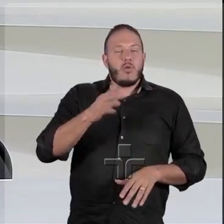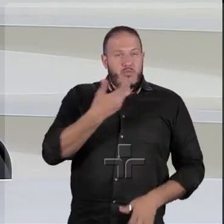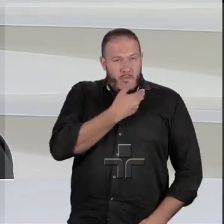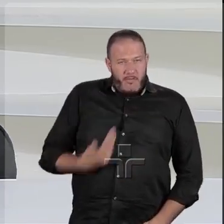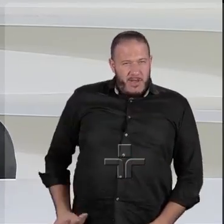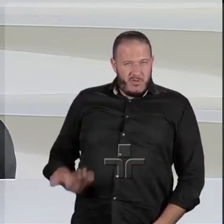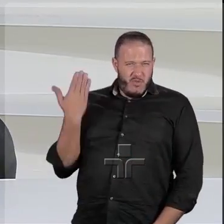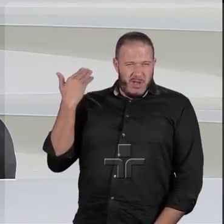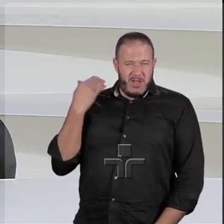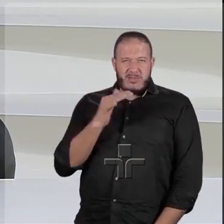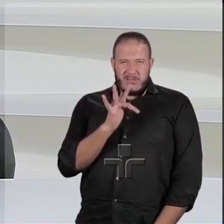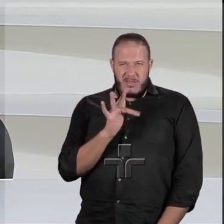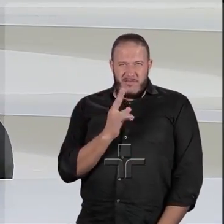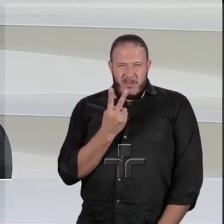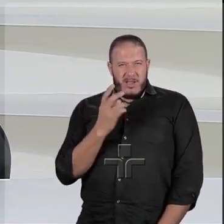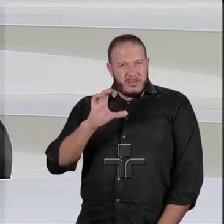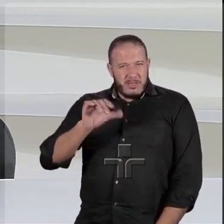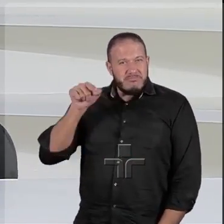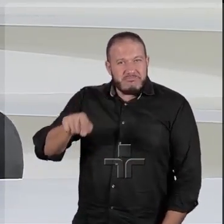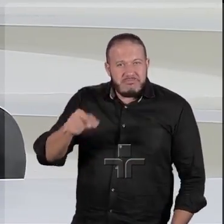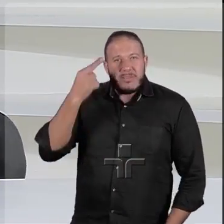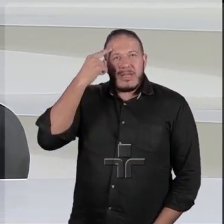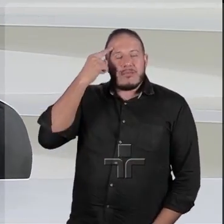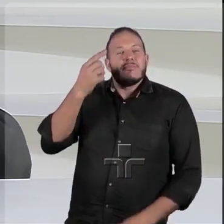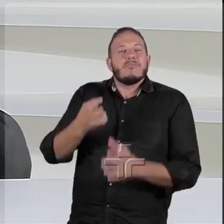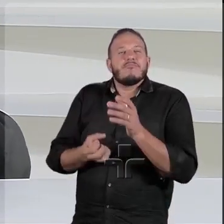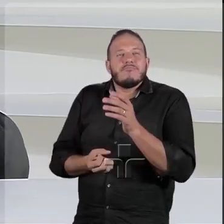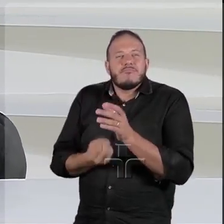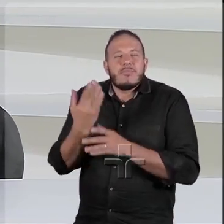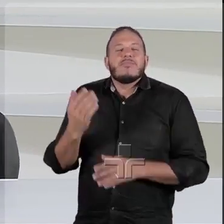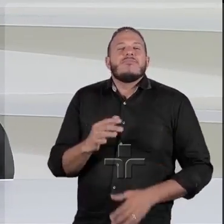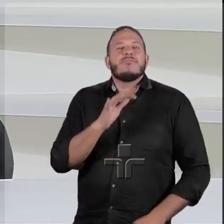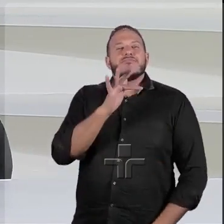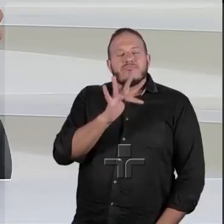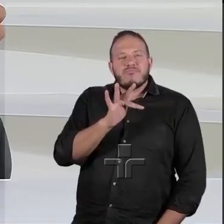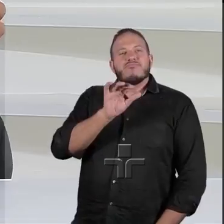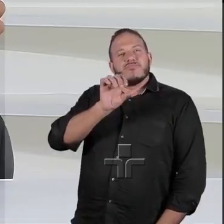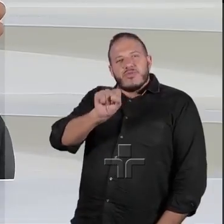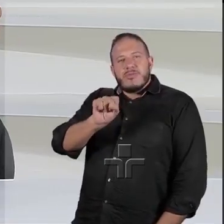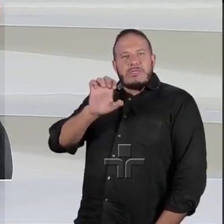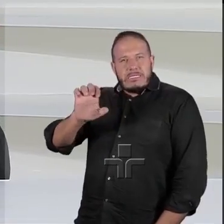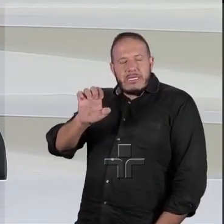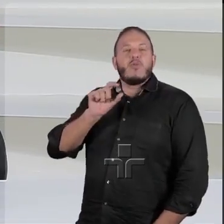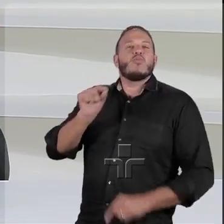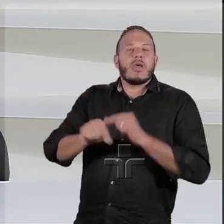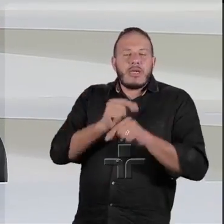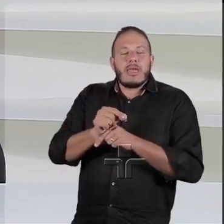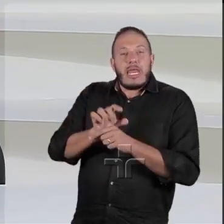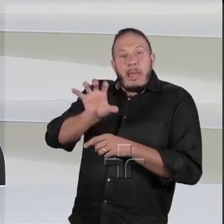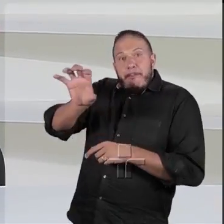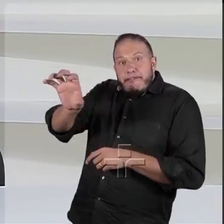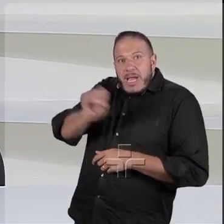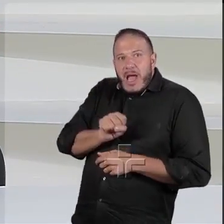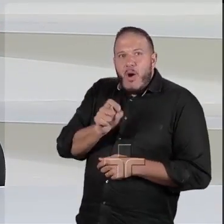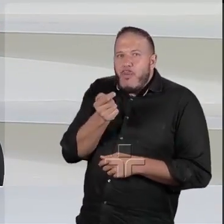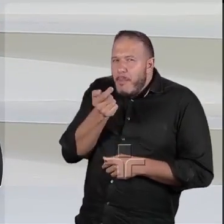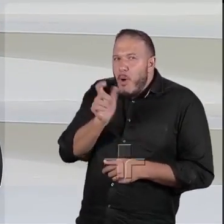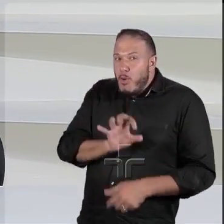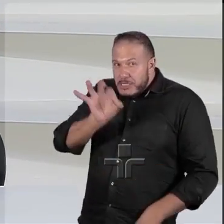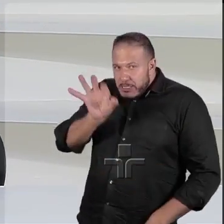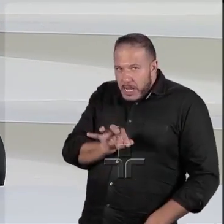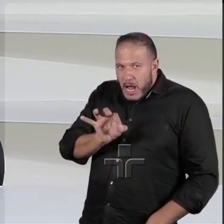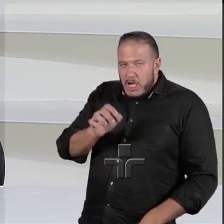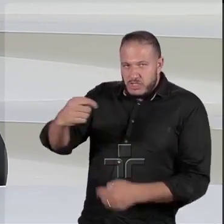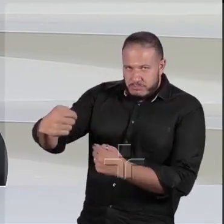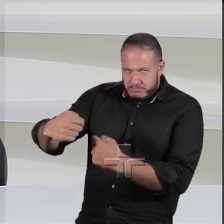Henrique resolveu criar o Fundo Social de Emergência. O que era? Era pegar uma parte dessas contribuições